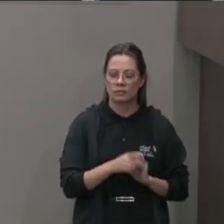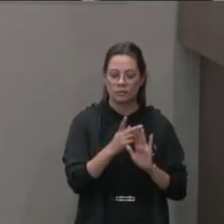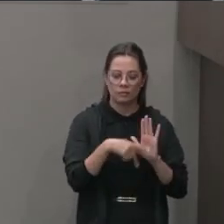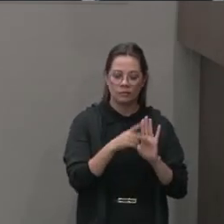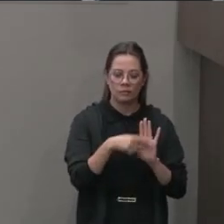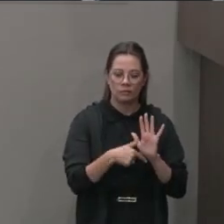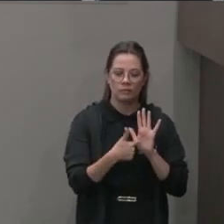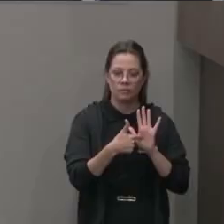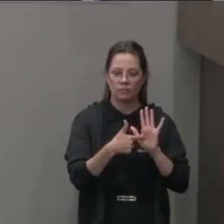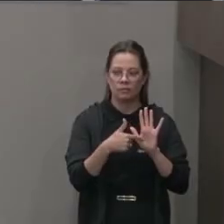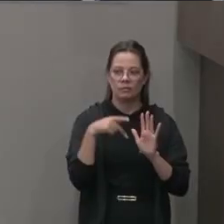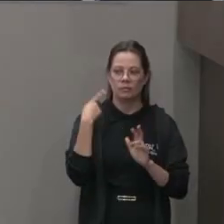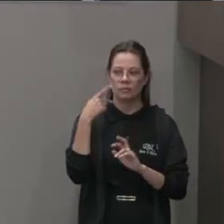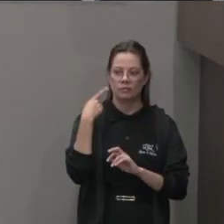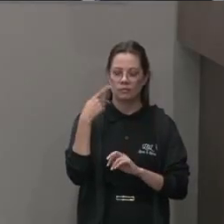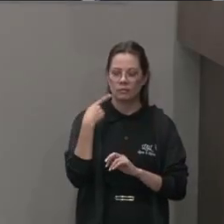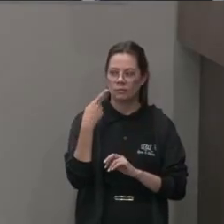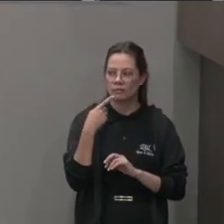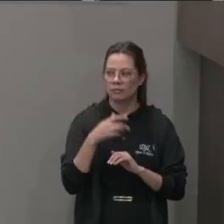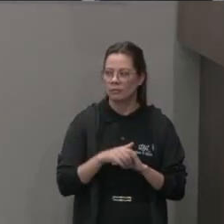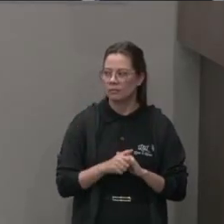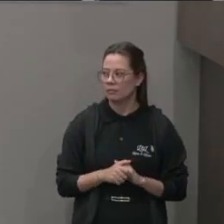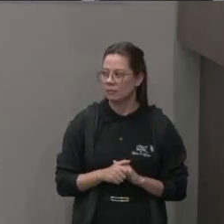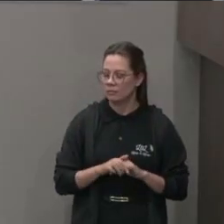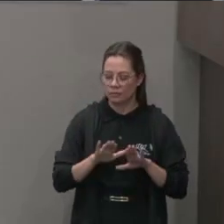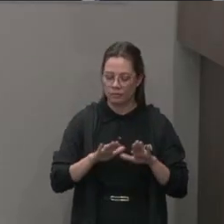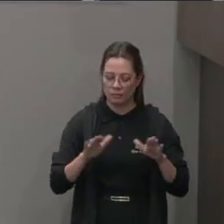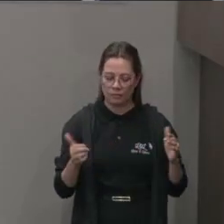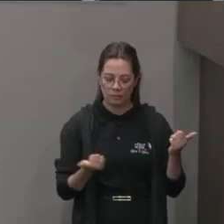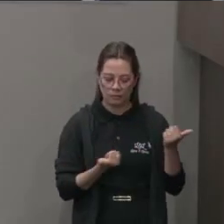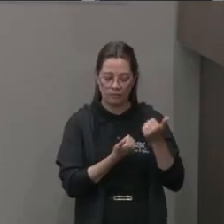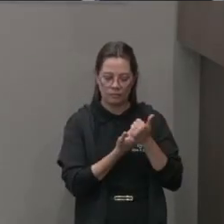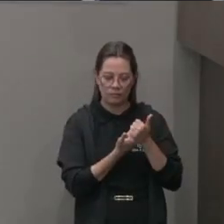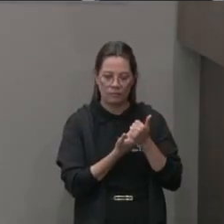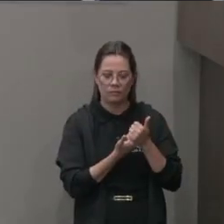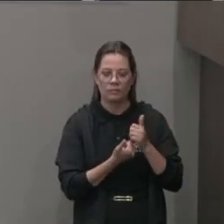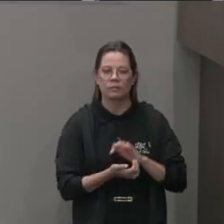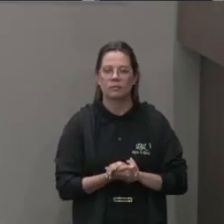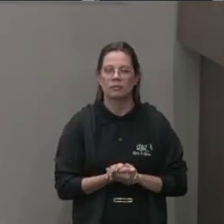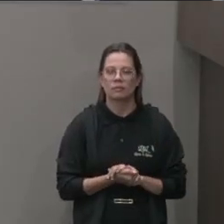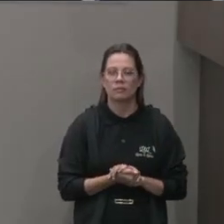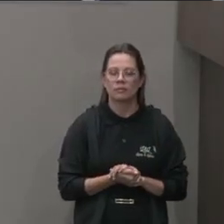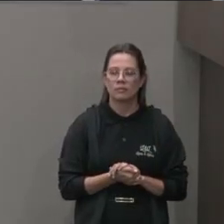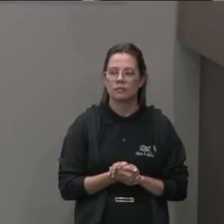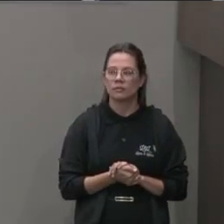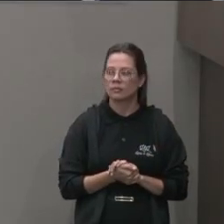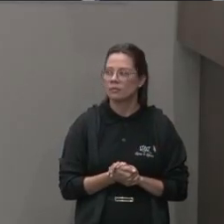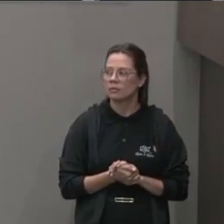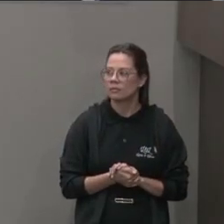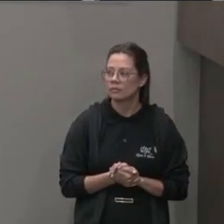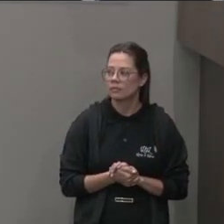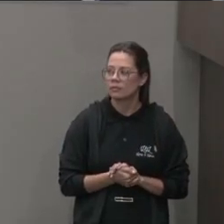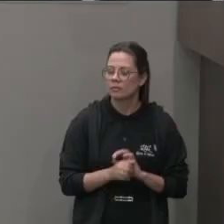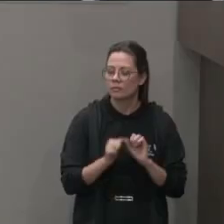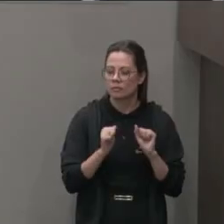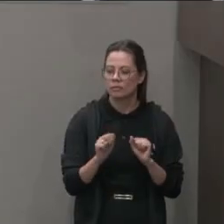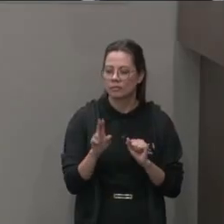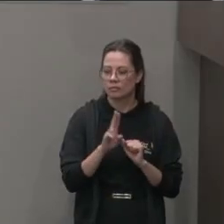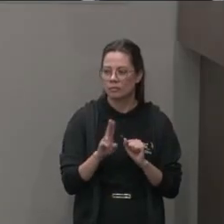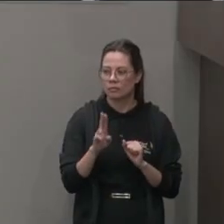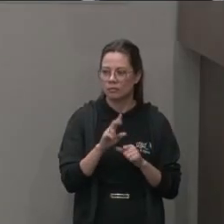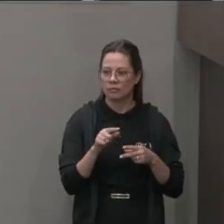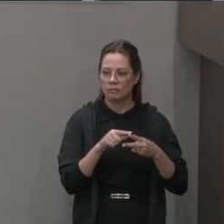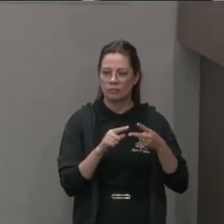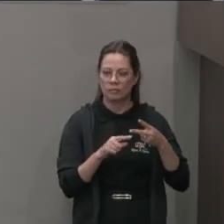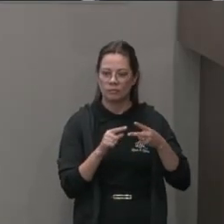projeto do vereador, não é do vereador, que foi da mesa diretora na época, né? Mas poderia ser utilizado por ambas as partes,